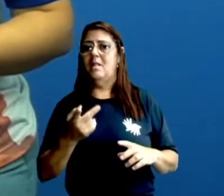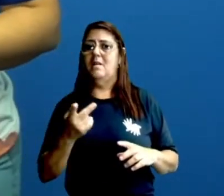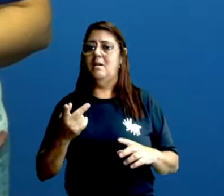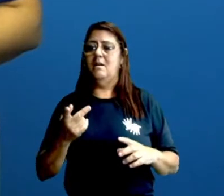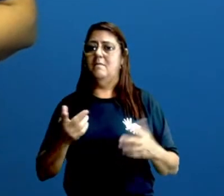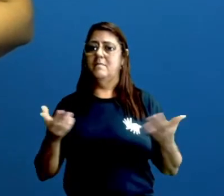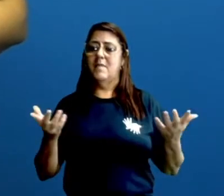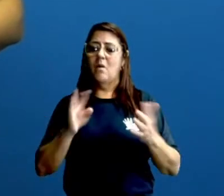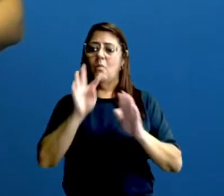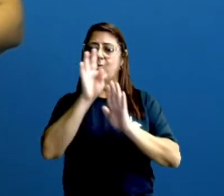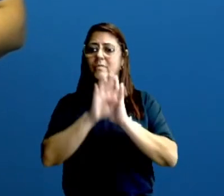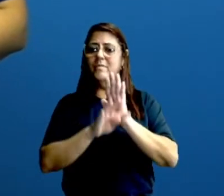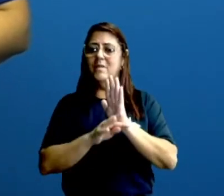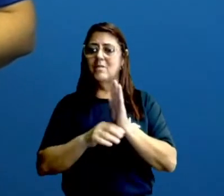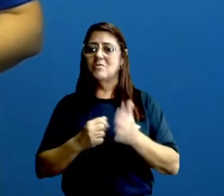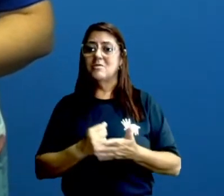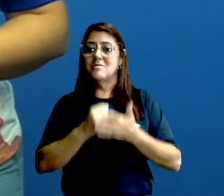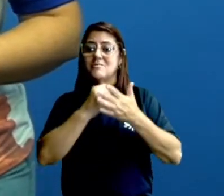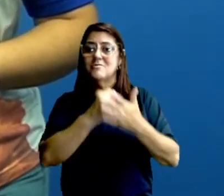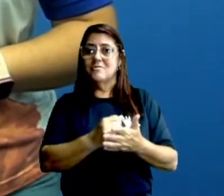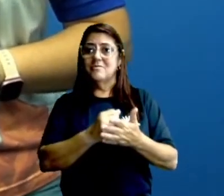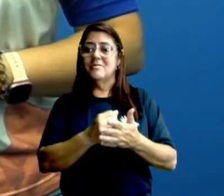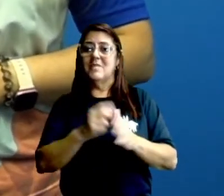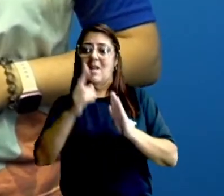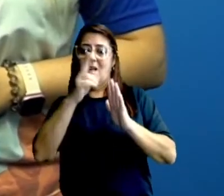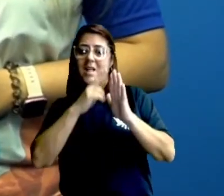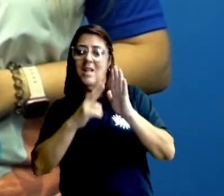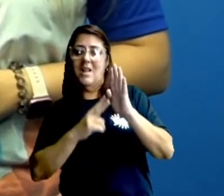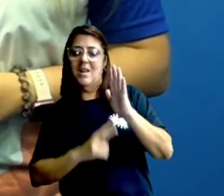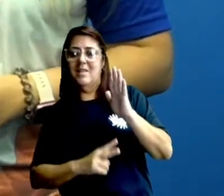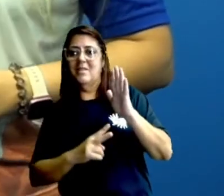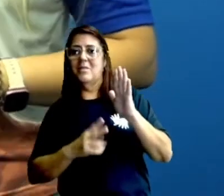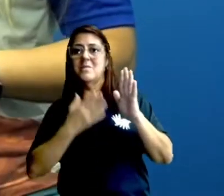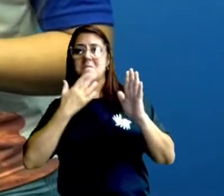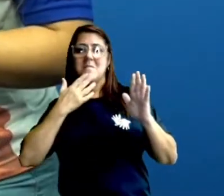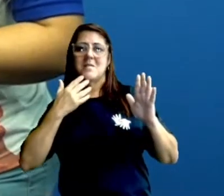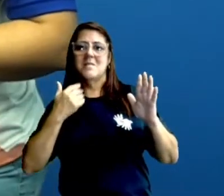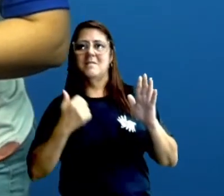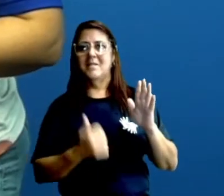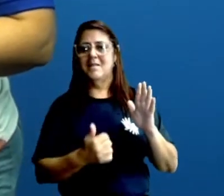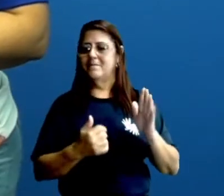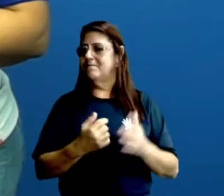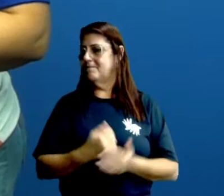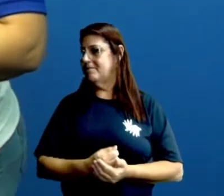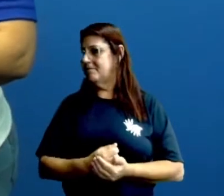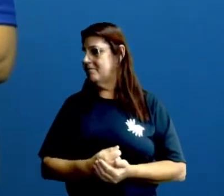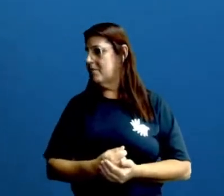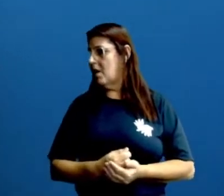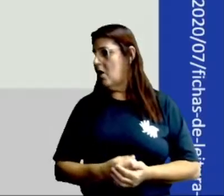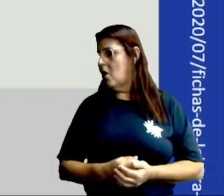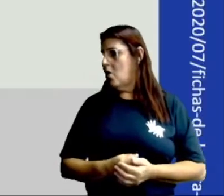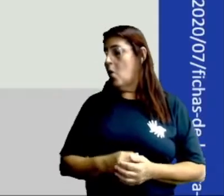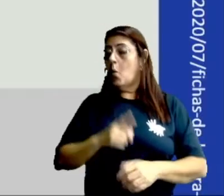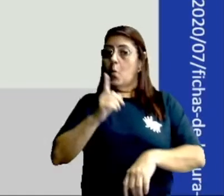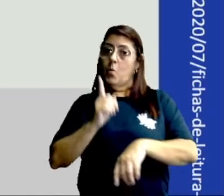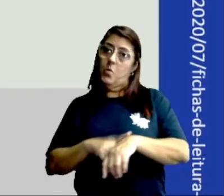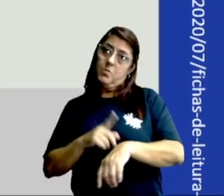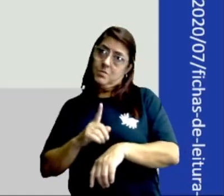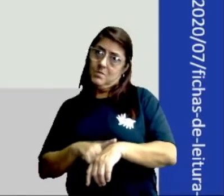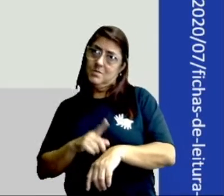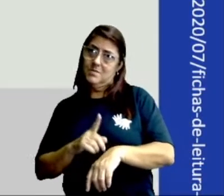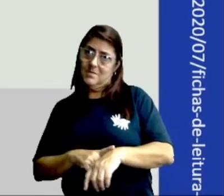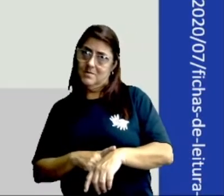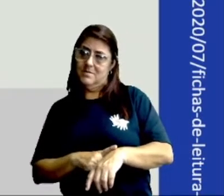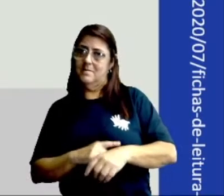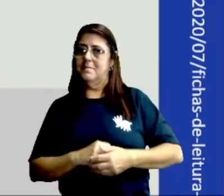esse texto é um texto que nos ajuda a melhorar a nossa leitura, tá? Vamos lá para mais um trava-língua.